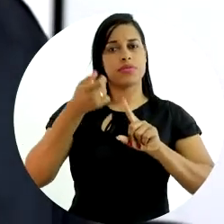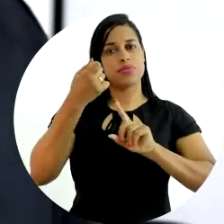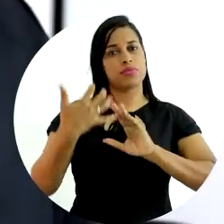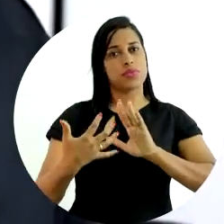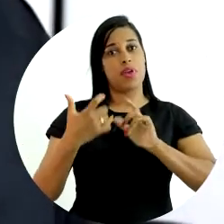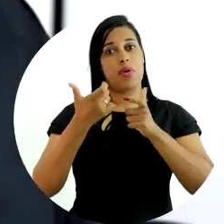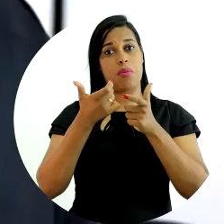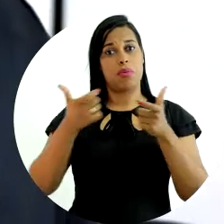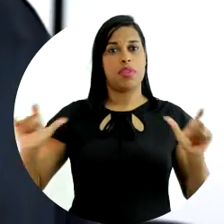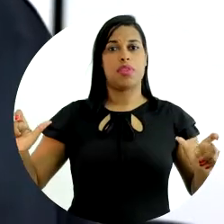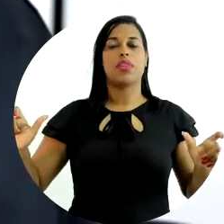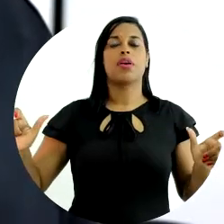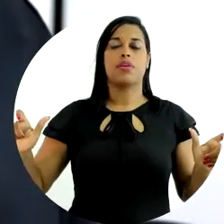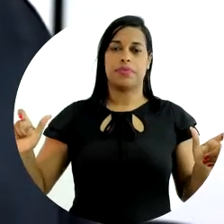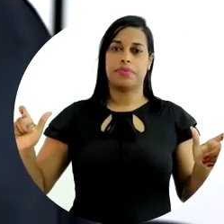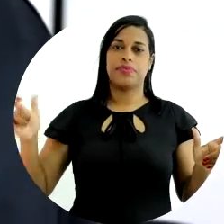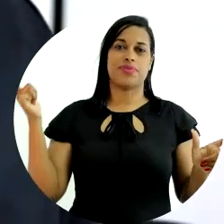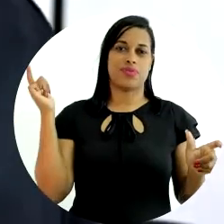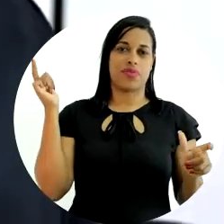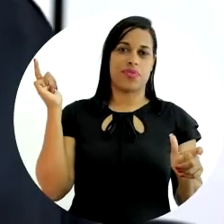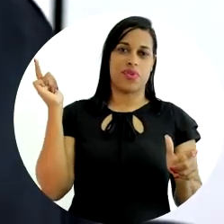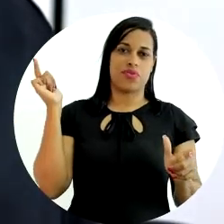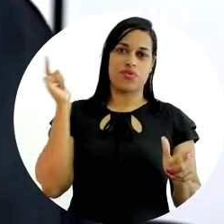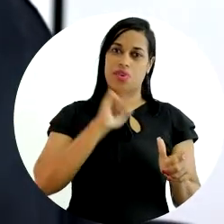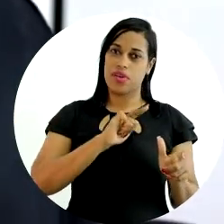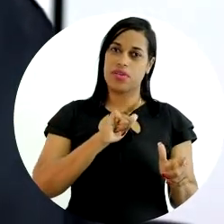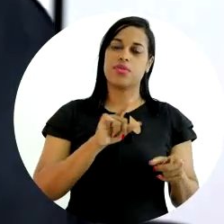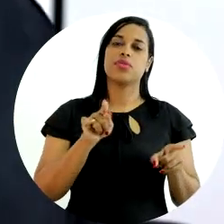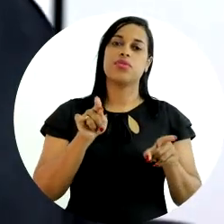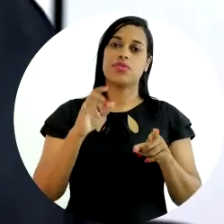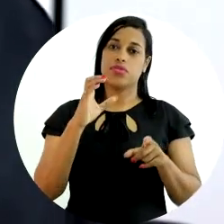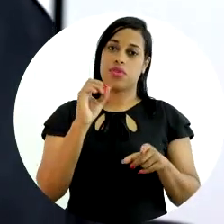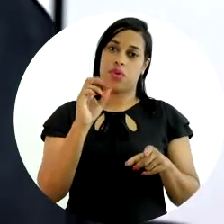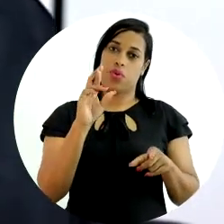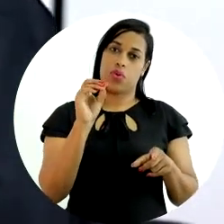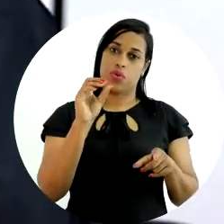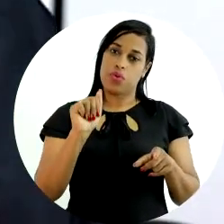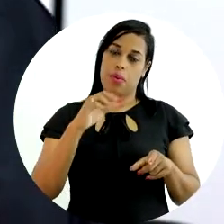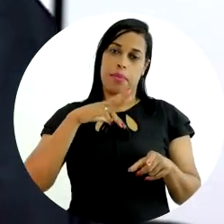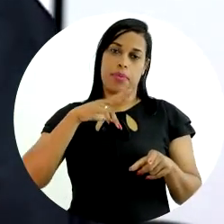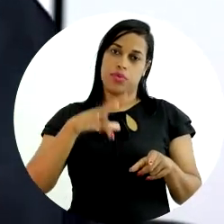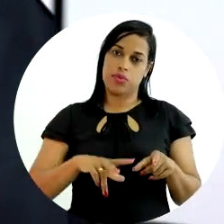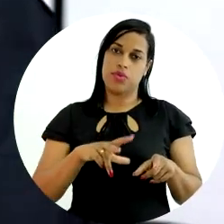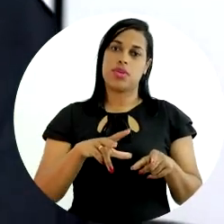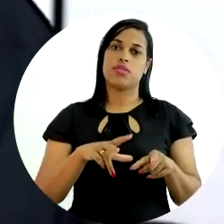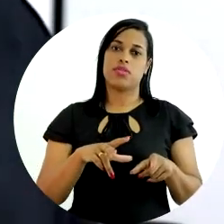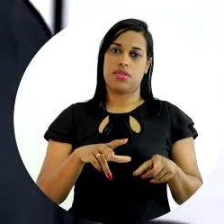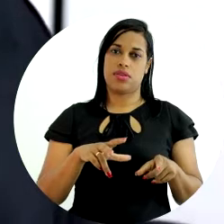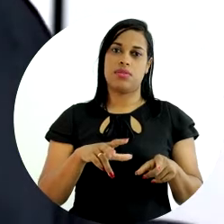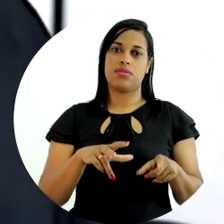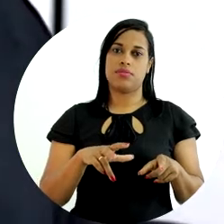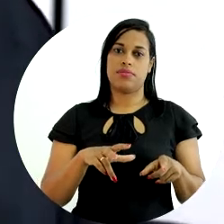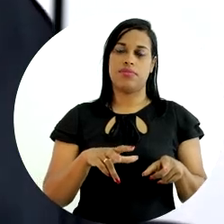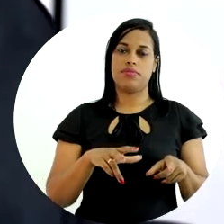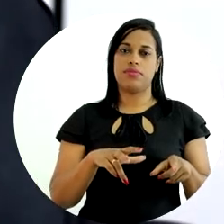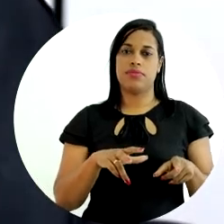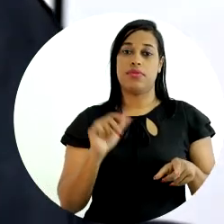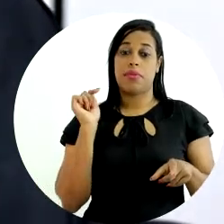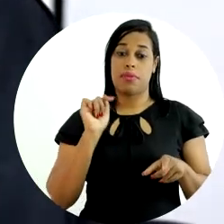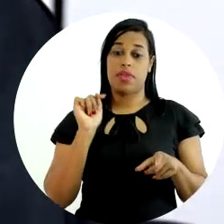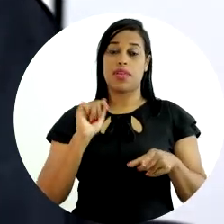claro, que era aumentar os ganhos da coroa portuguesa com relação às suas